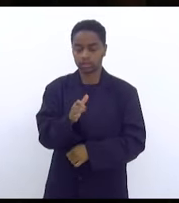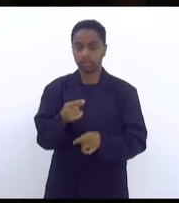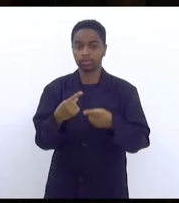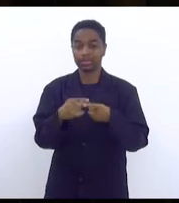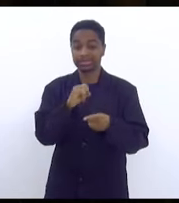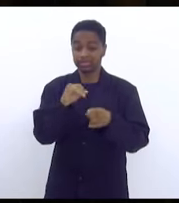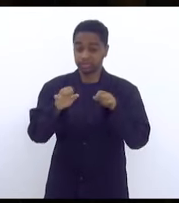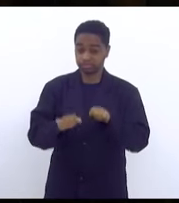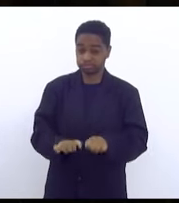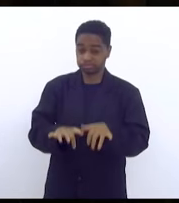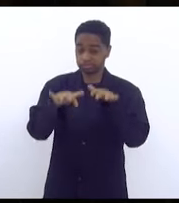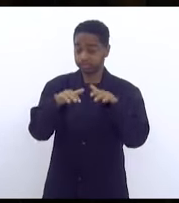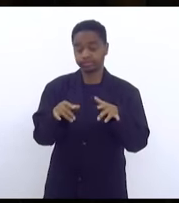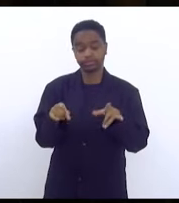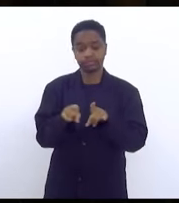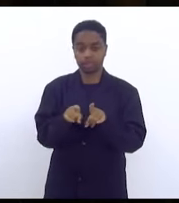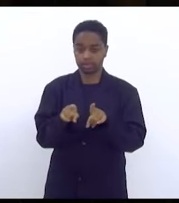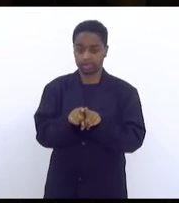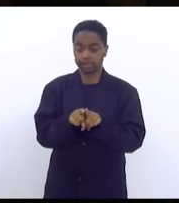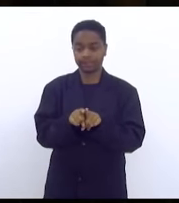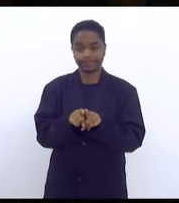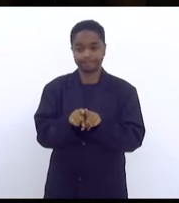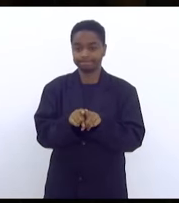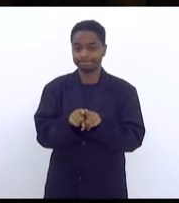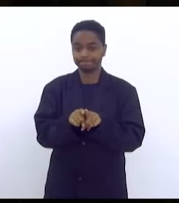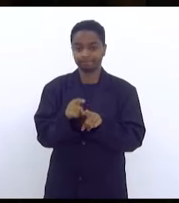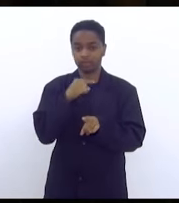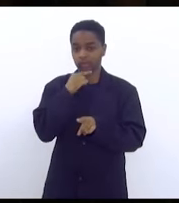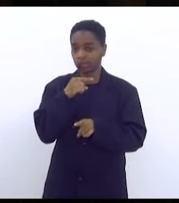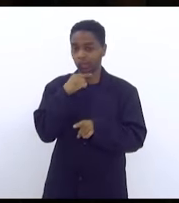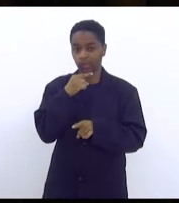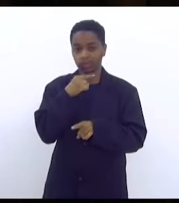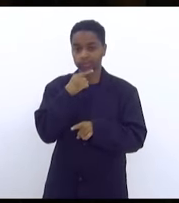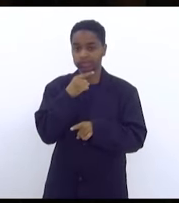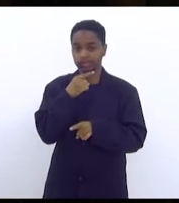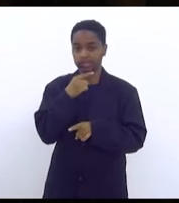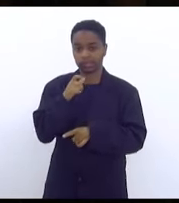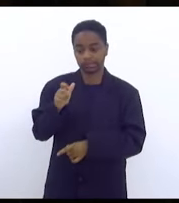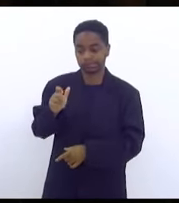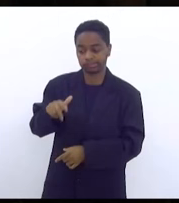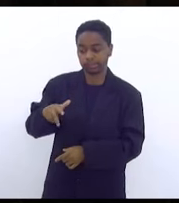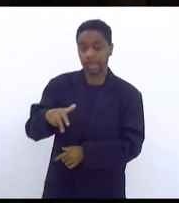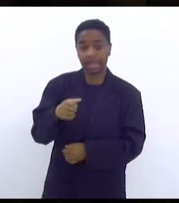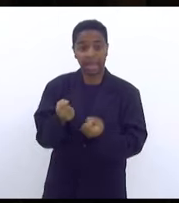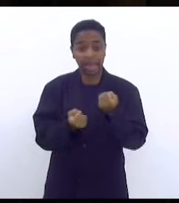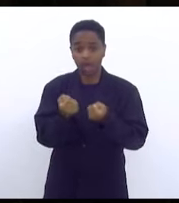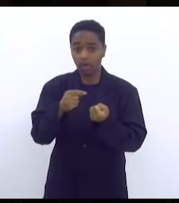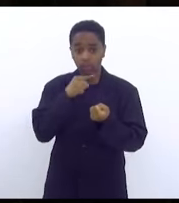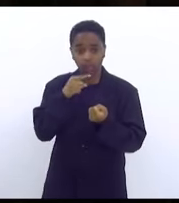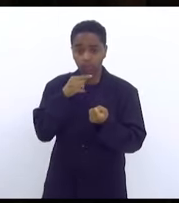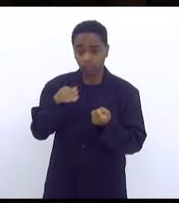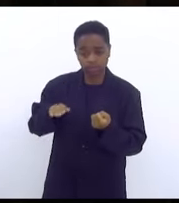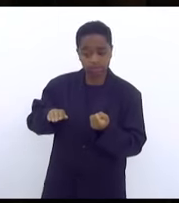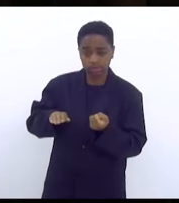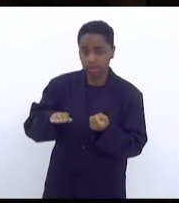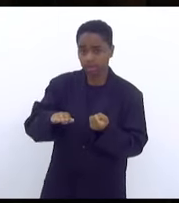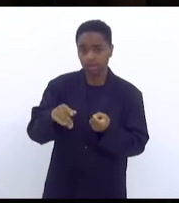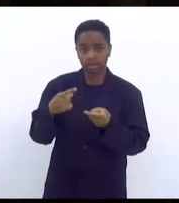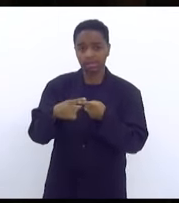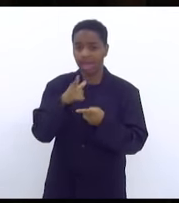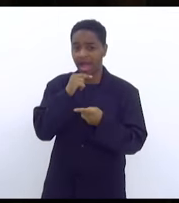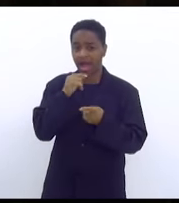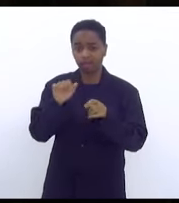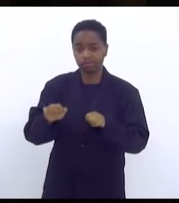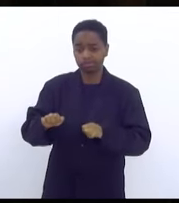enche, fica praticamente, não consegue passar, ali o carro não consegue atravessar uma extremidade para